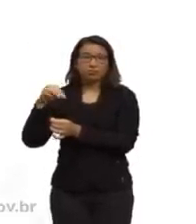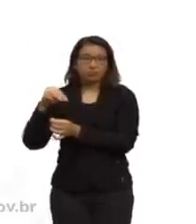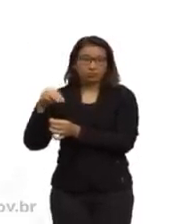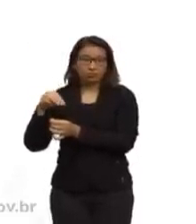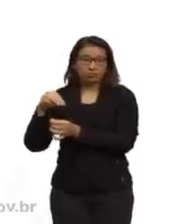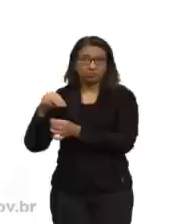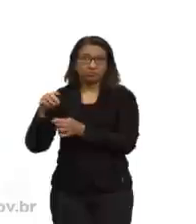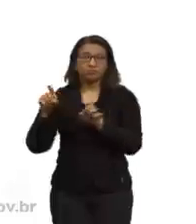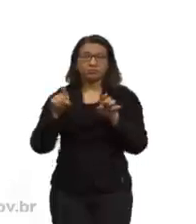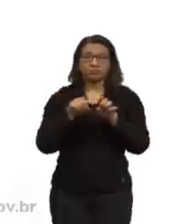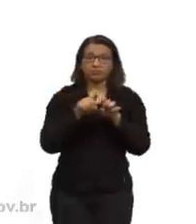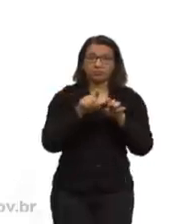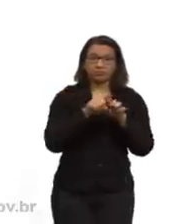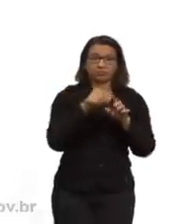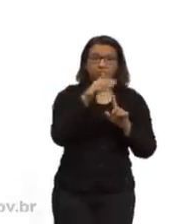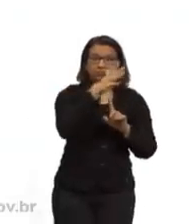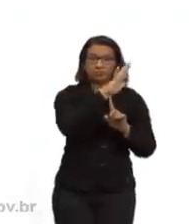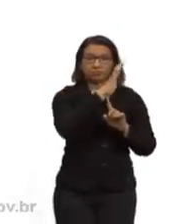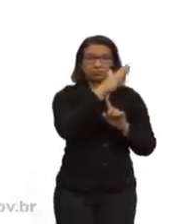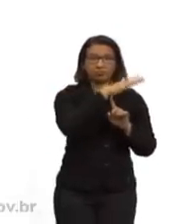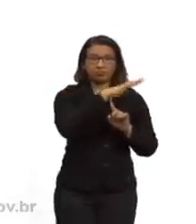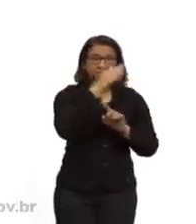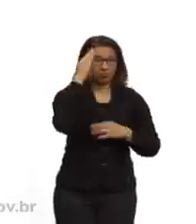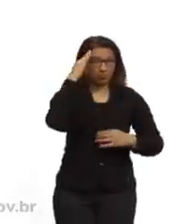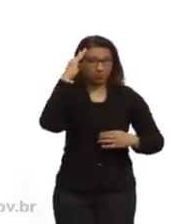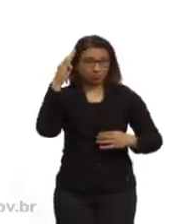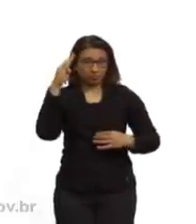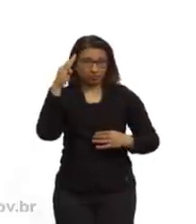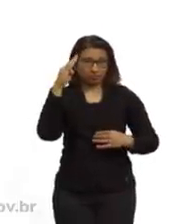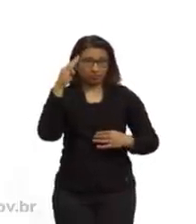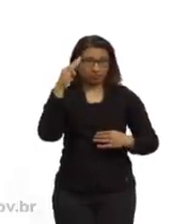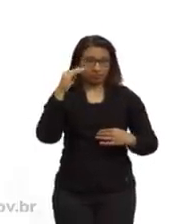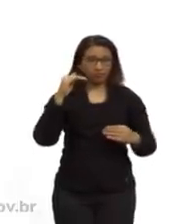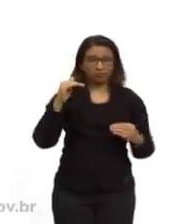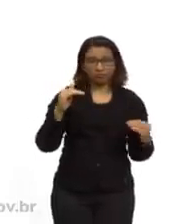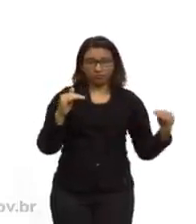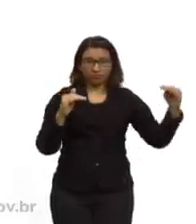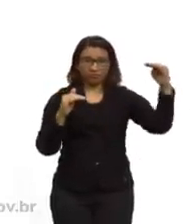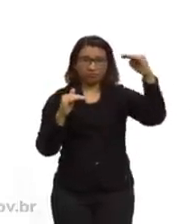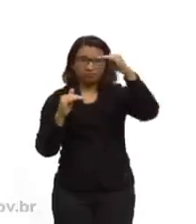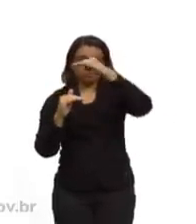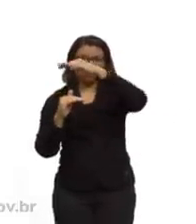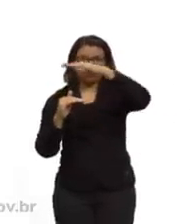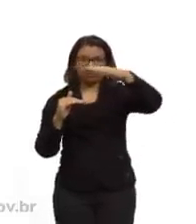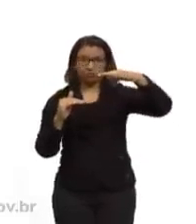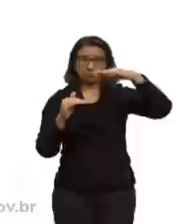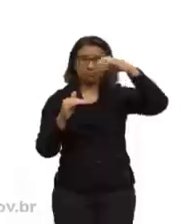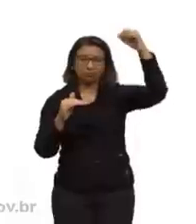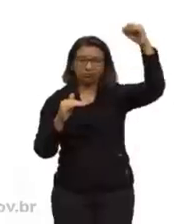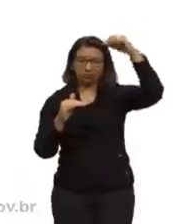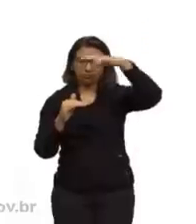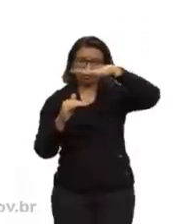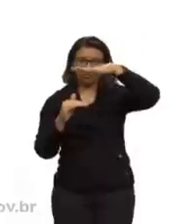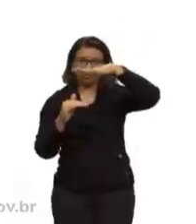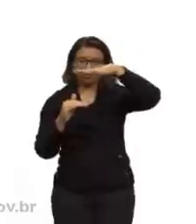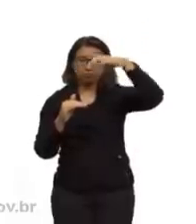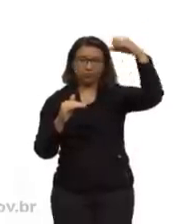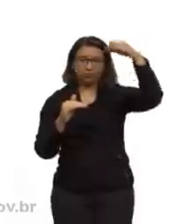exército, situado aproximadamente acima do objeto, iluminou com um